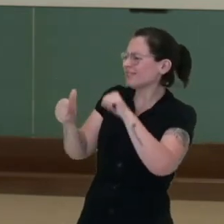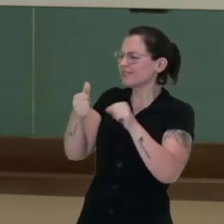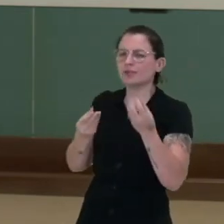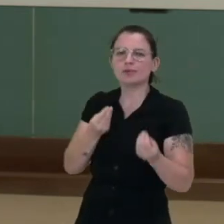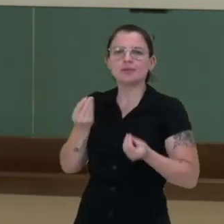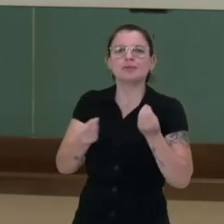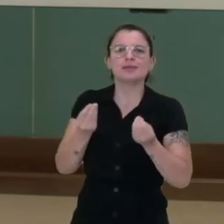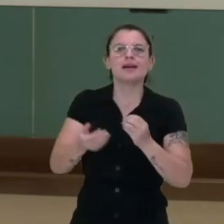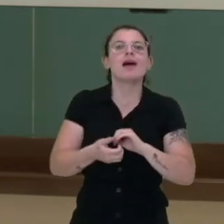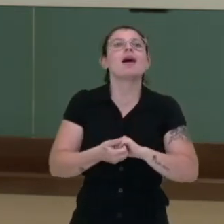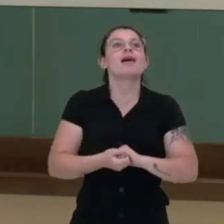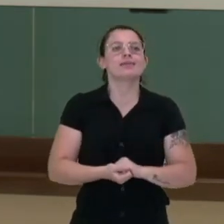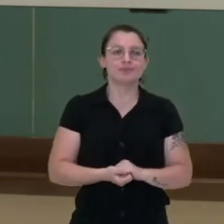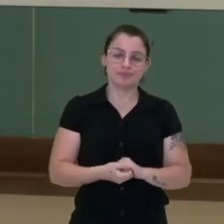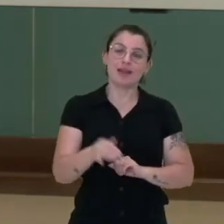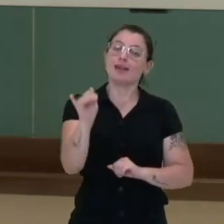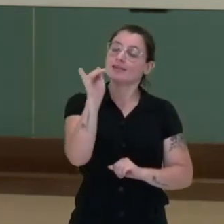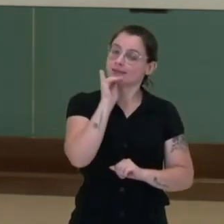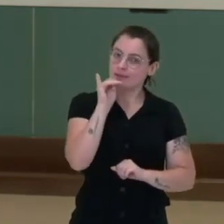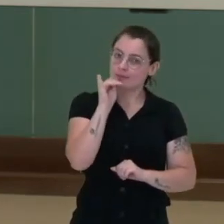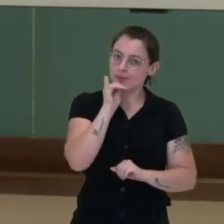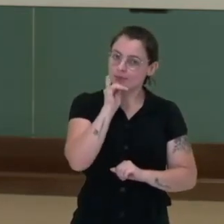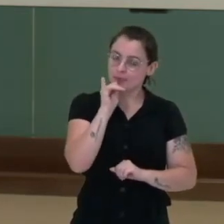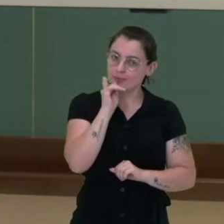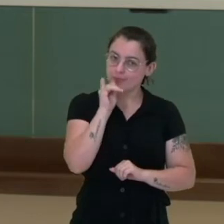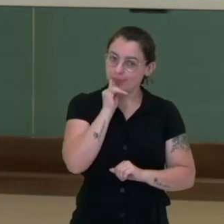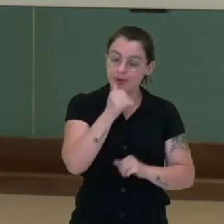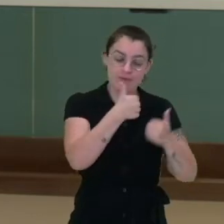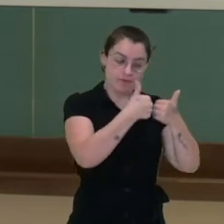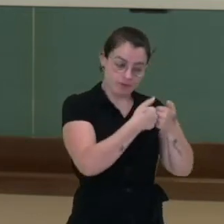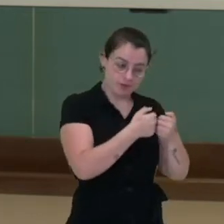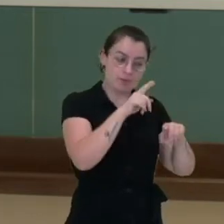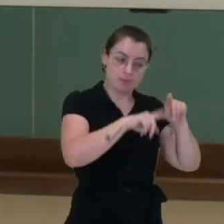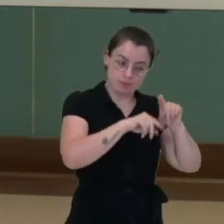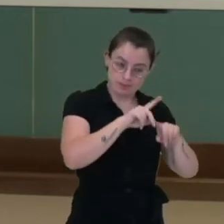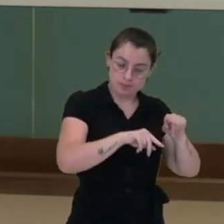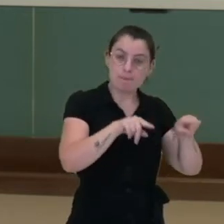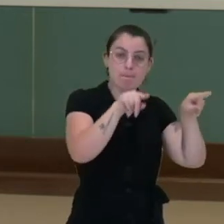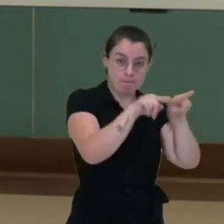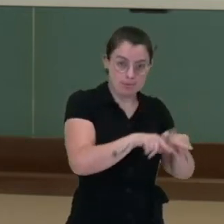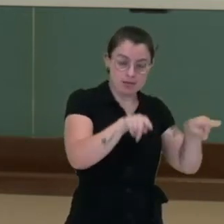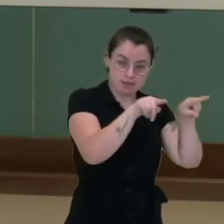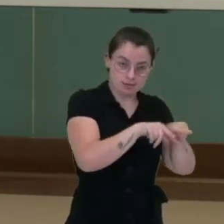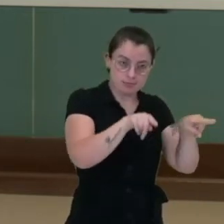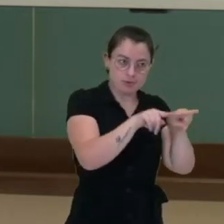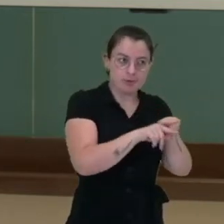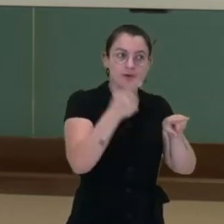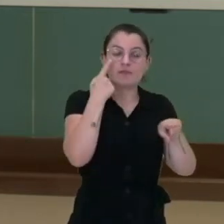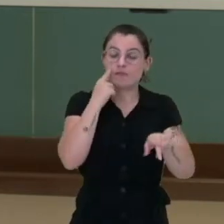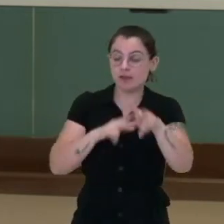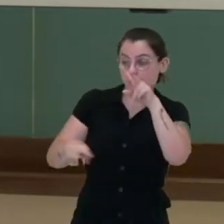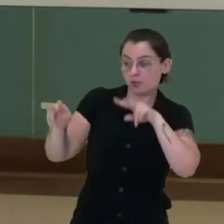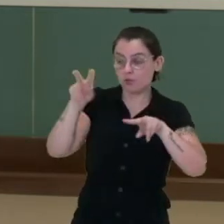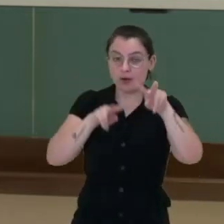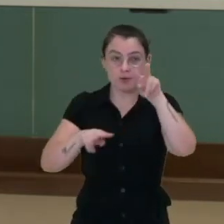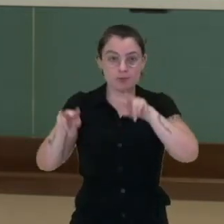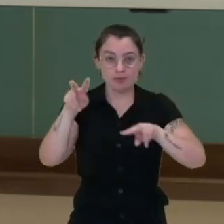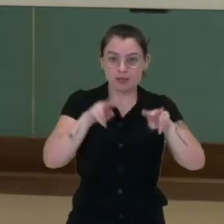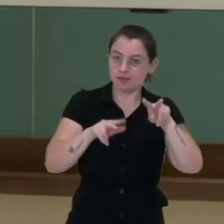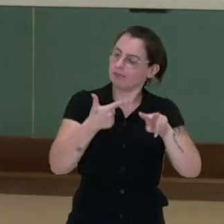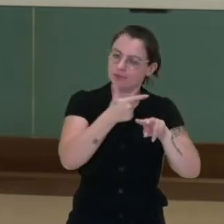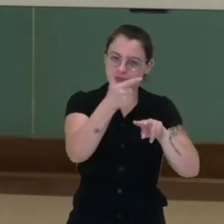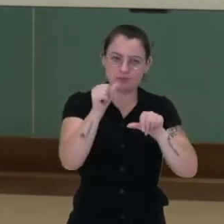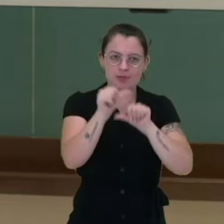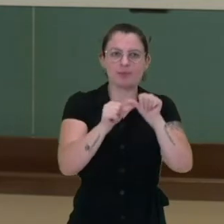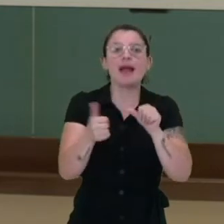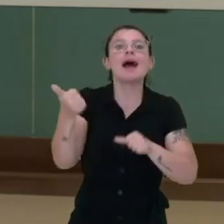material objeto continuou o mesmo na sua constituição, mas visualmente ele modificou. As